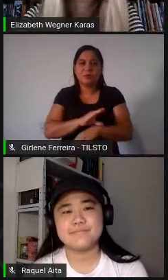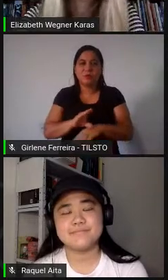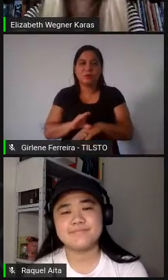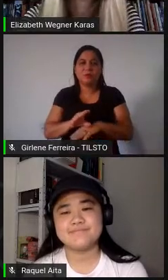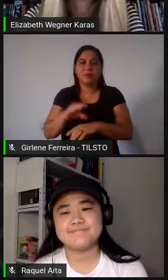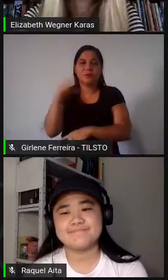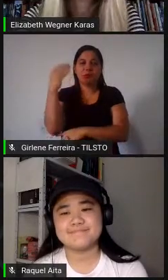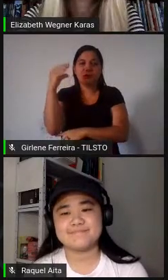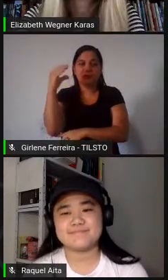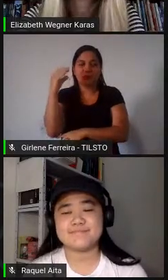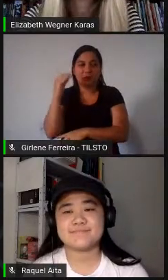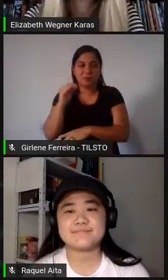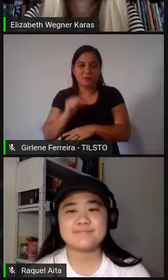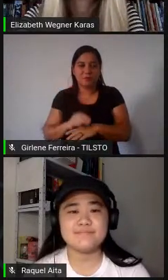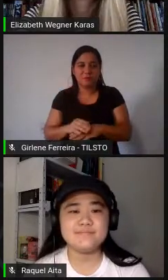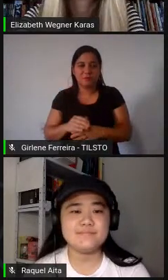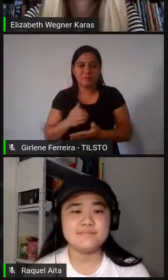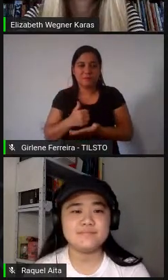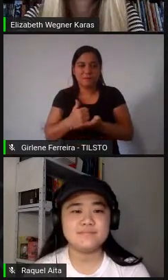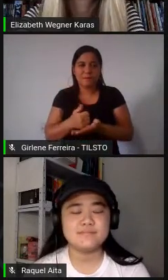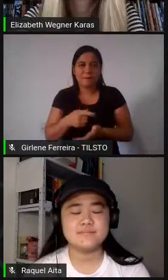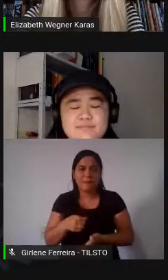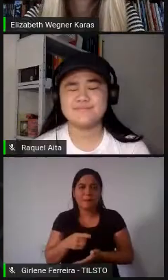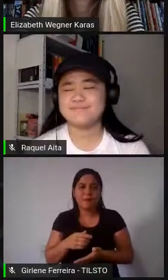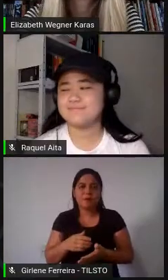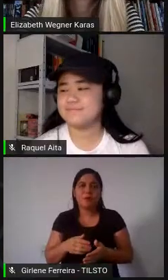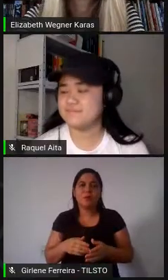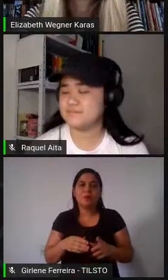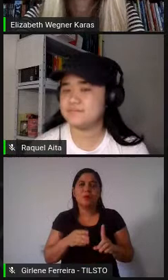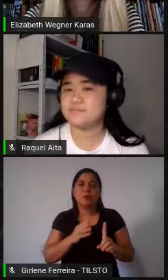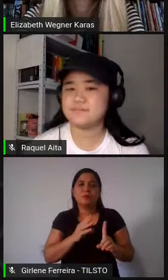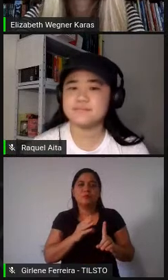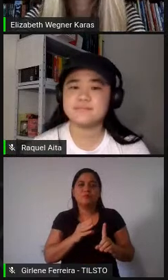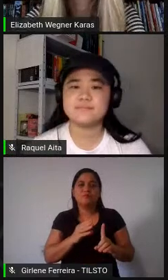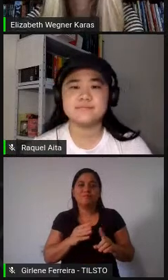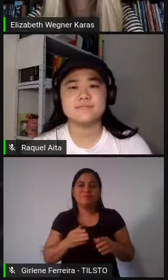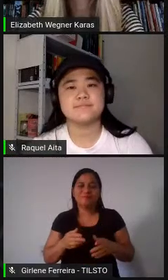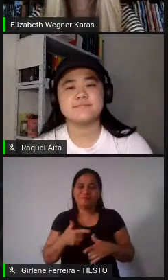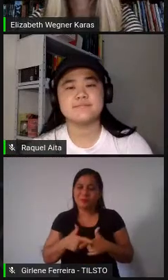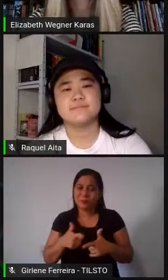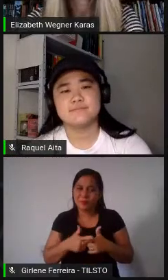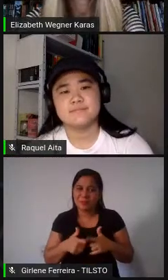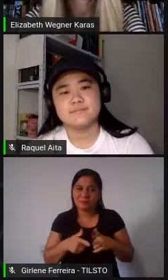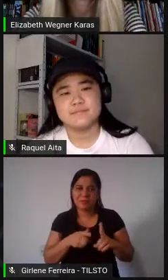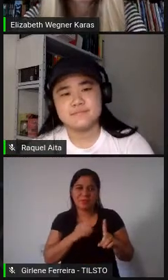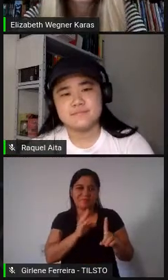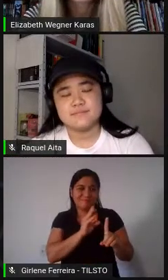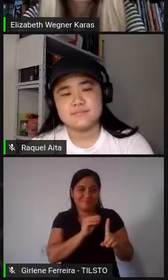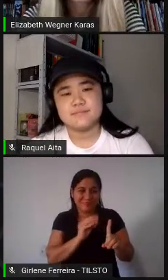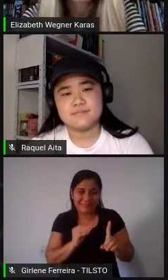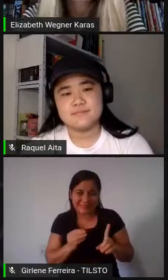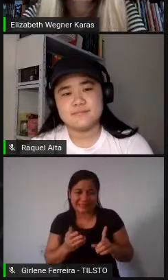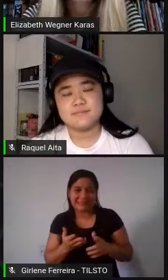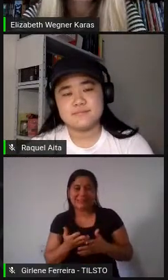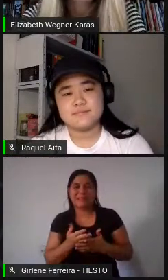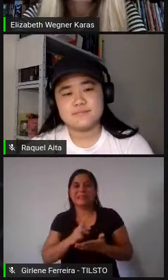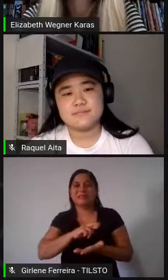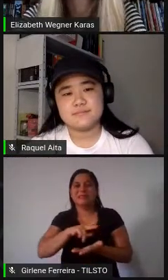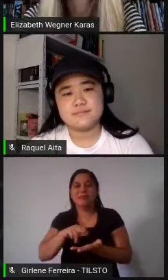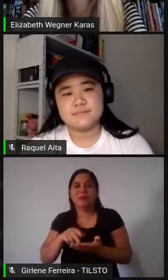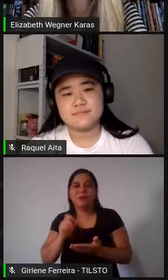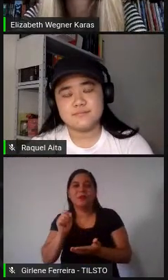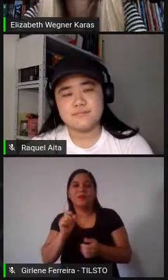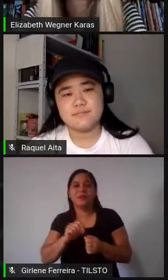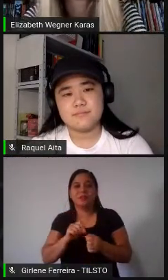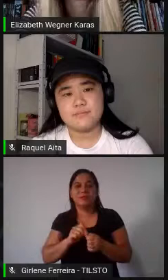a gente lidou com um caso de assédio no começo do ano, e o que a gente fez para lidar com isso foi conversar com professoras. Então, a gente